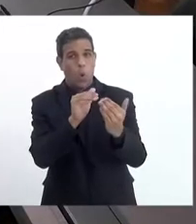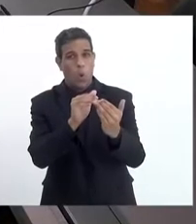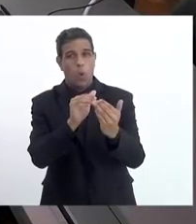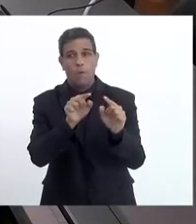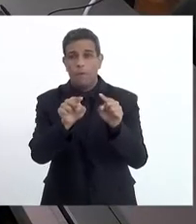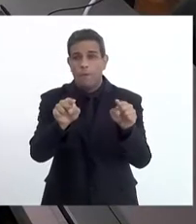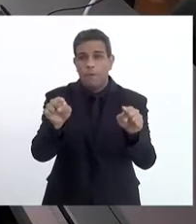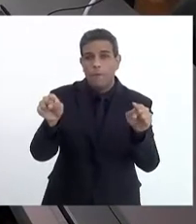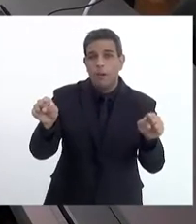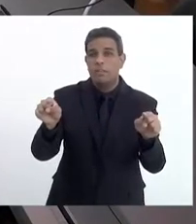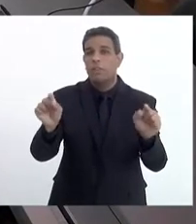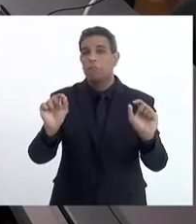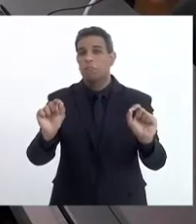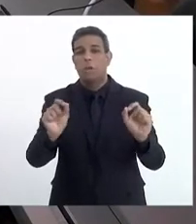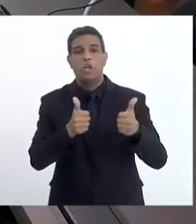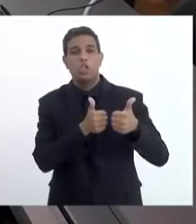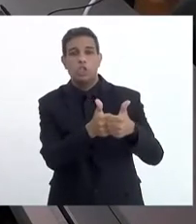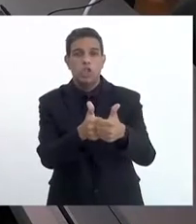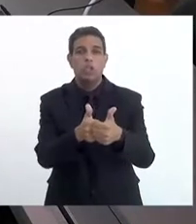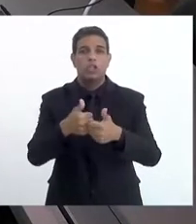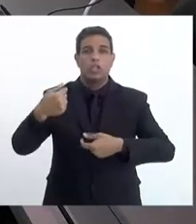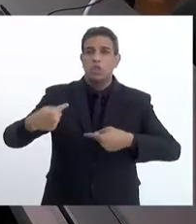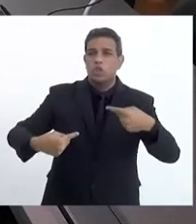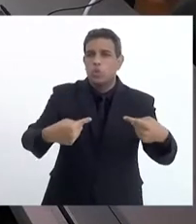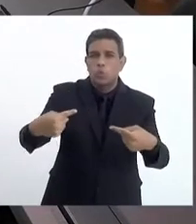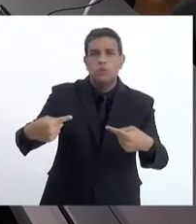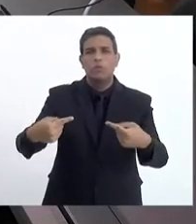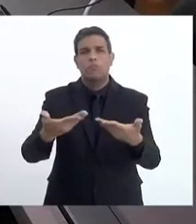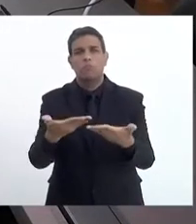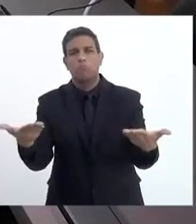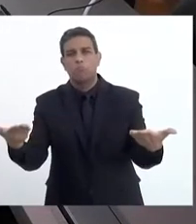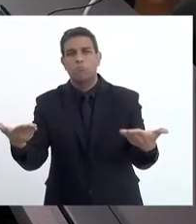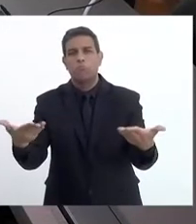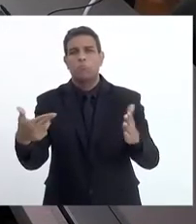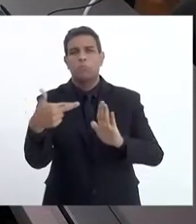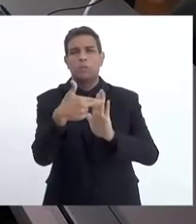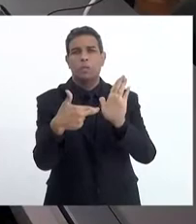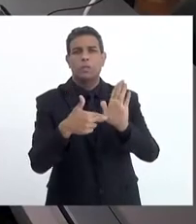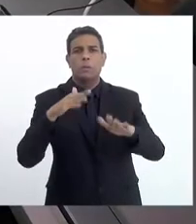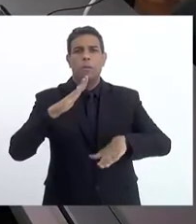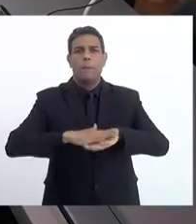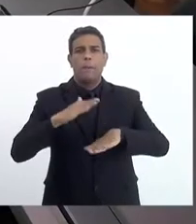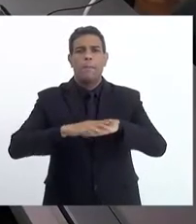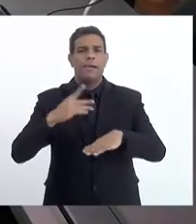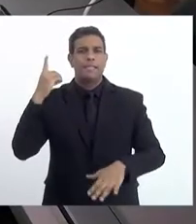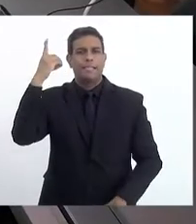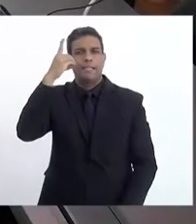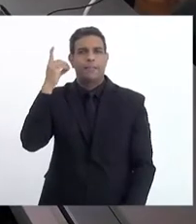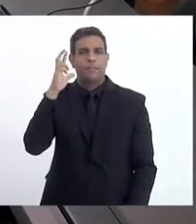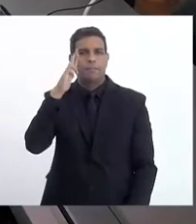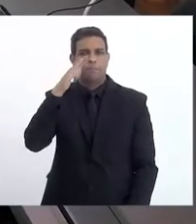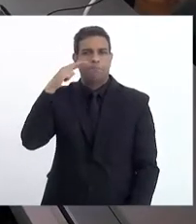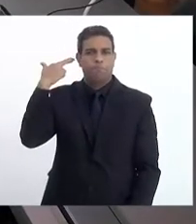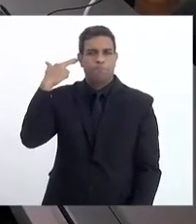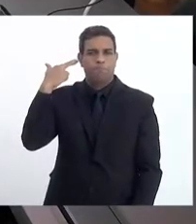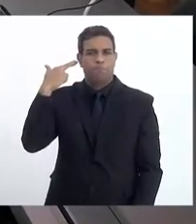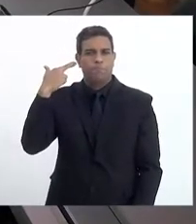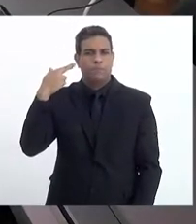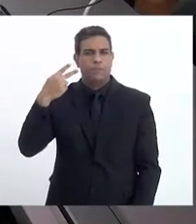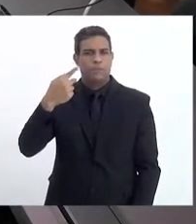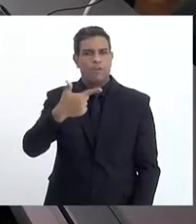Todos acompanham? Ok. Em discussão. Relator, deputado Rosenberg, acolhe o deputado voto, deputado Luiz Paulo. Está falando